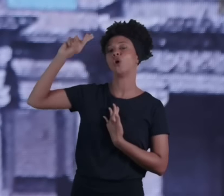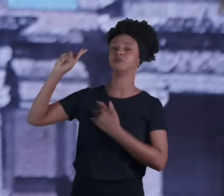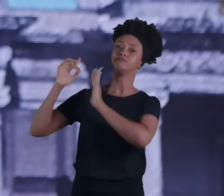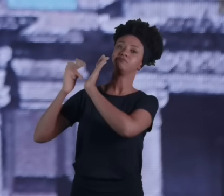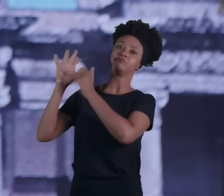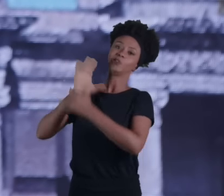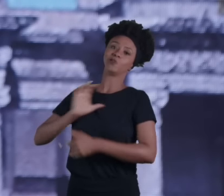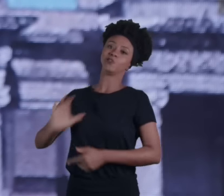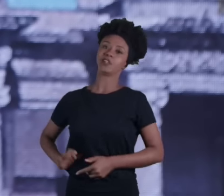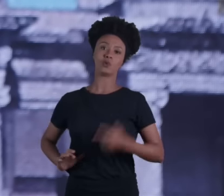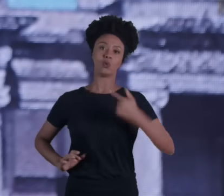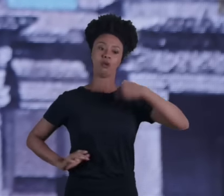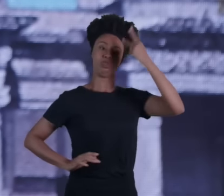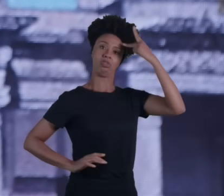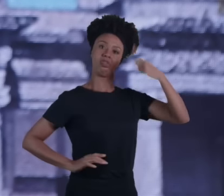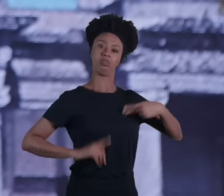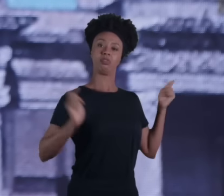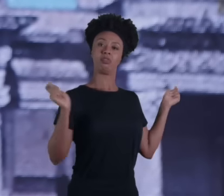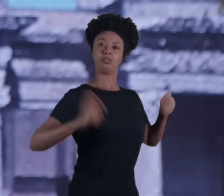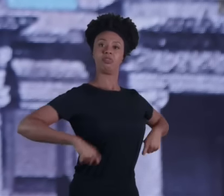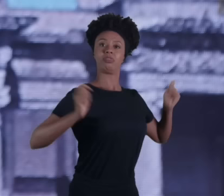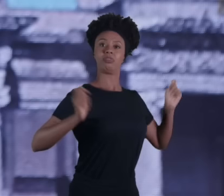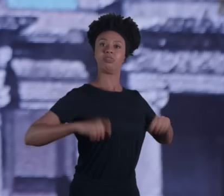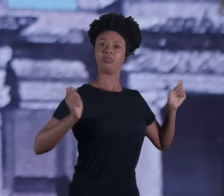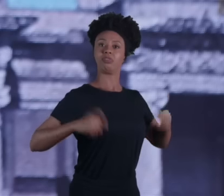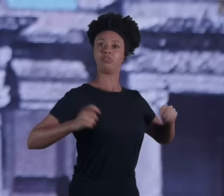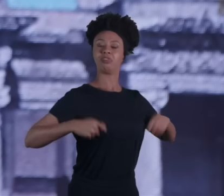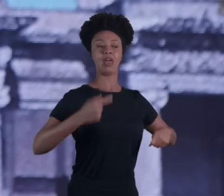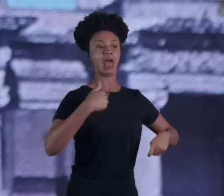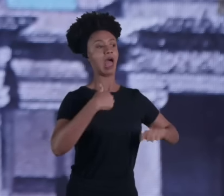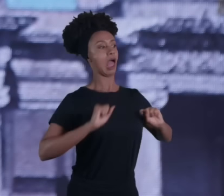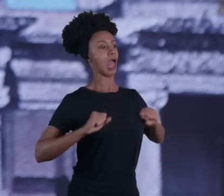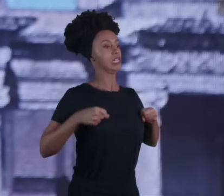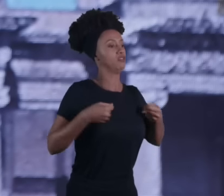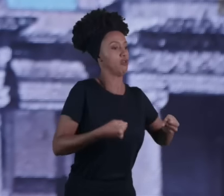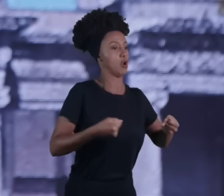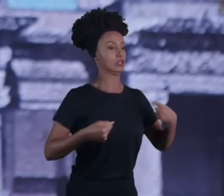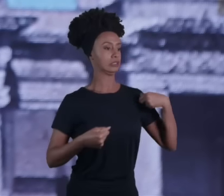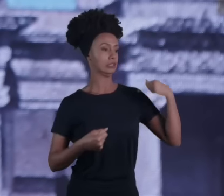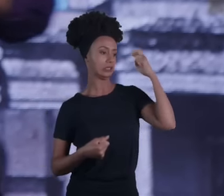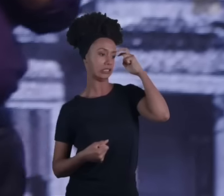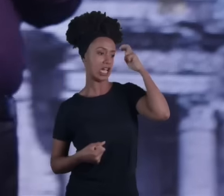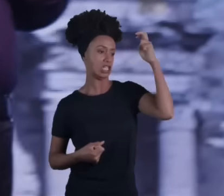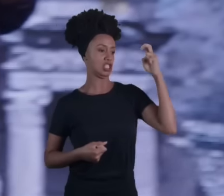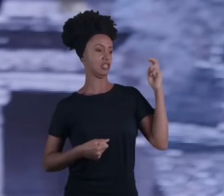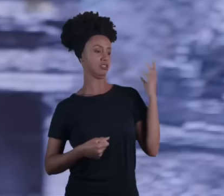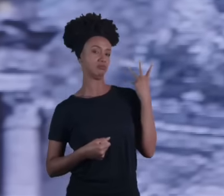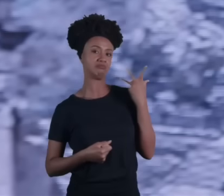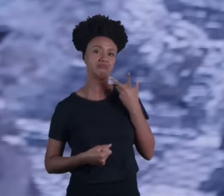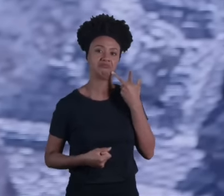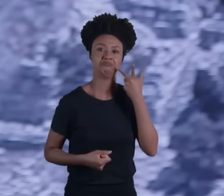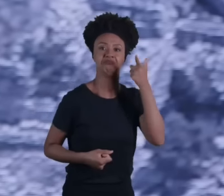sua força, não é pela sua capacidade, não é pela sua inteligência, não é pelo